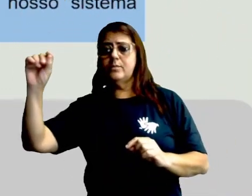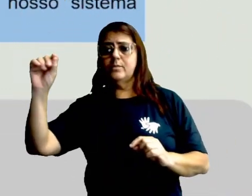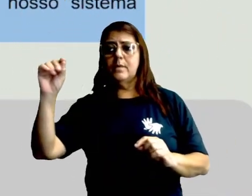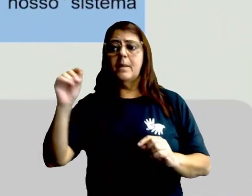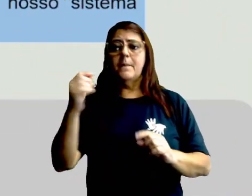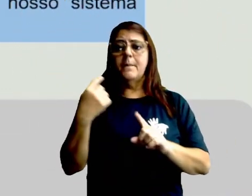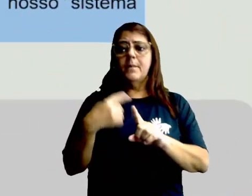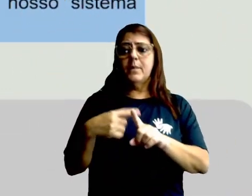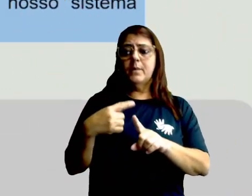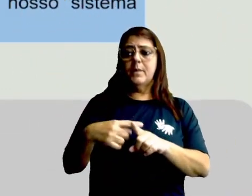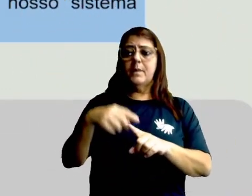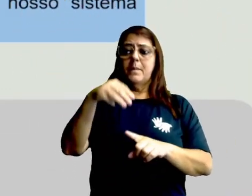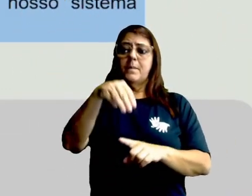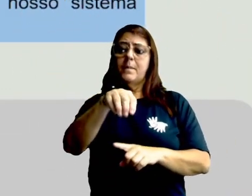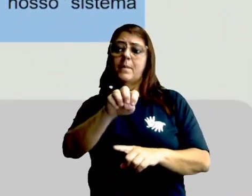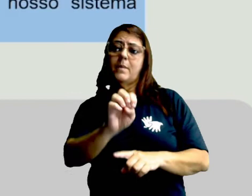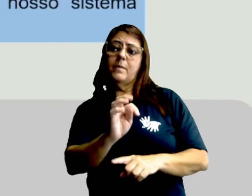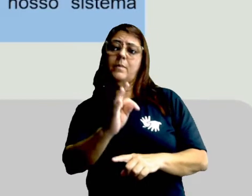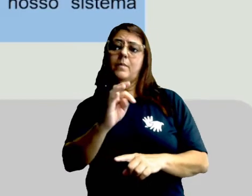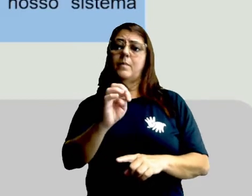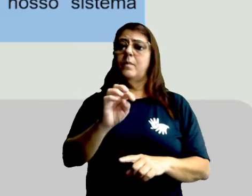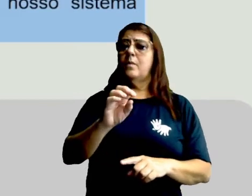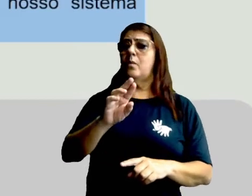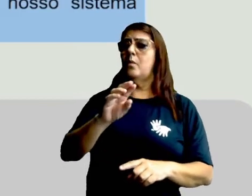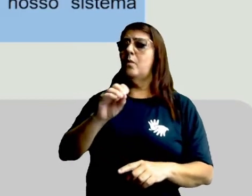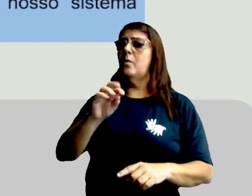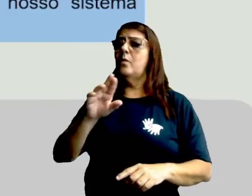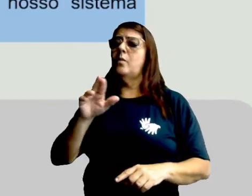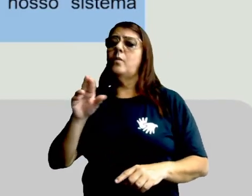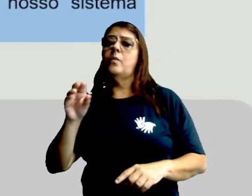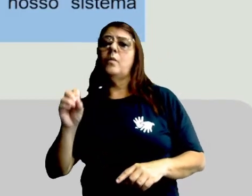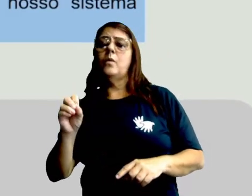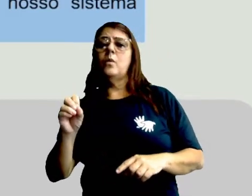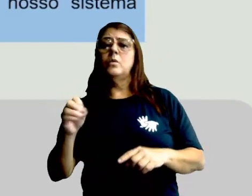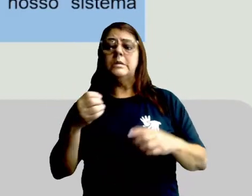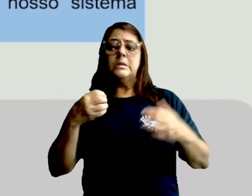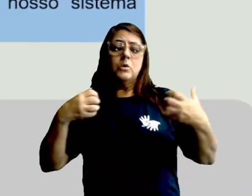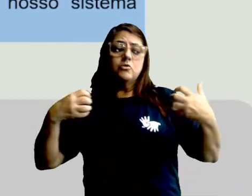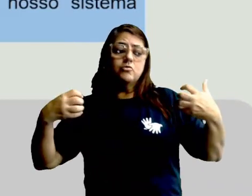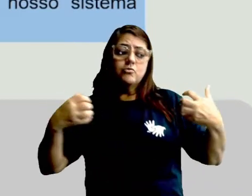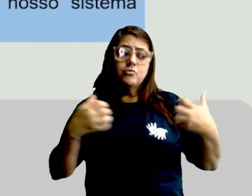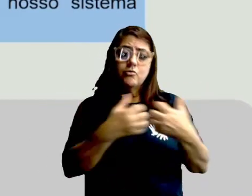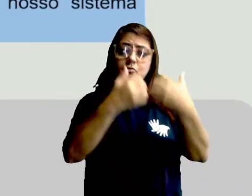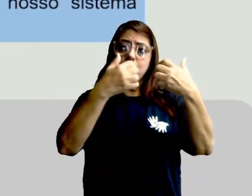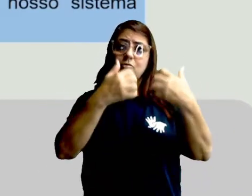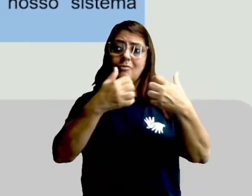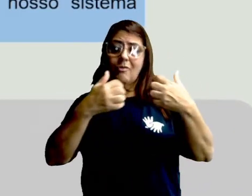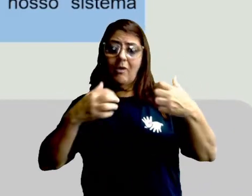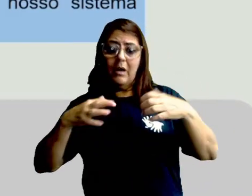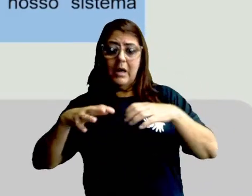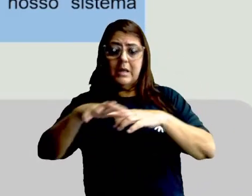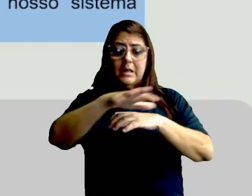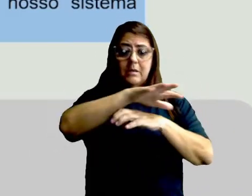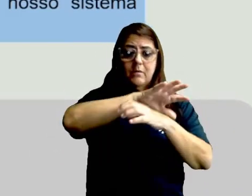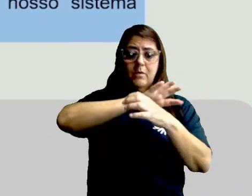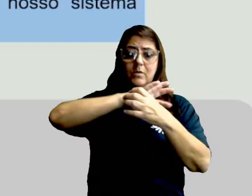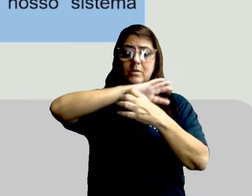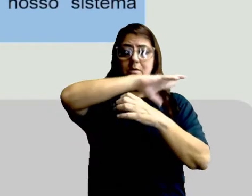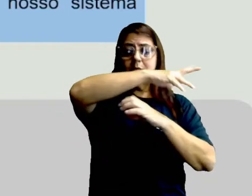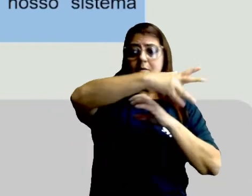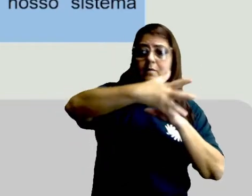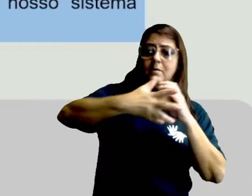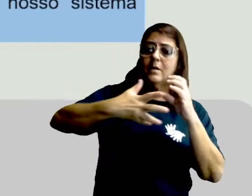velocidade dos meteoros, né? E o atrito com a nossa atmosfera faz com que eles incendiem e, com